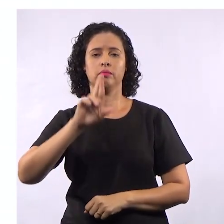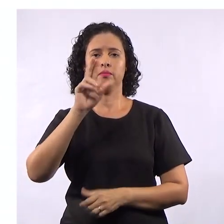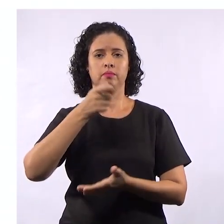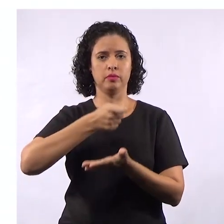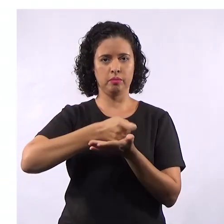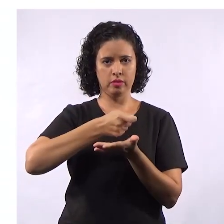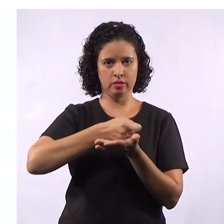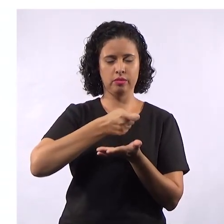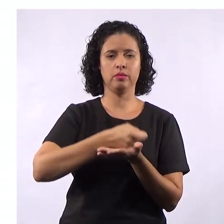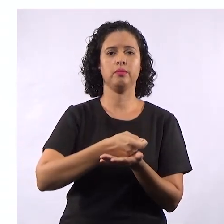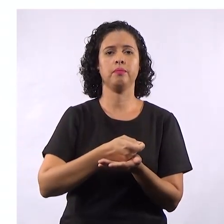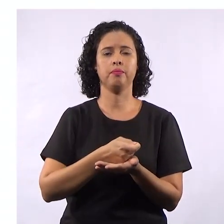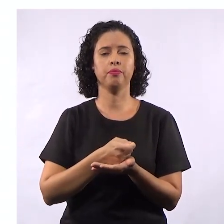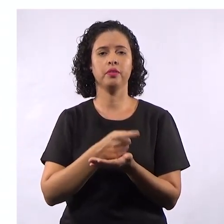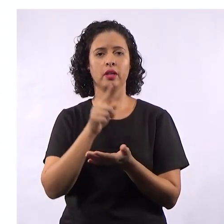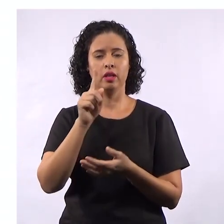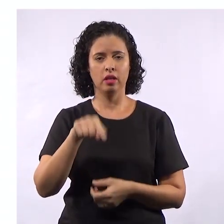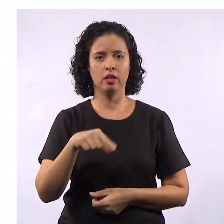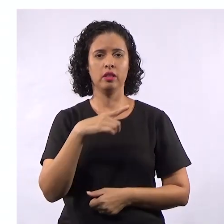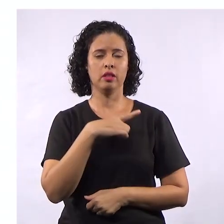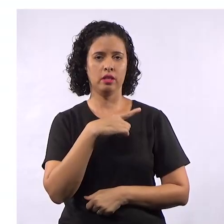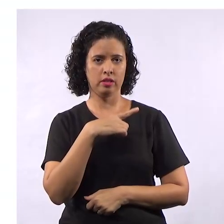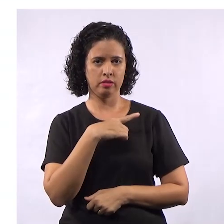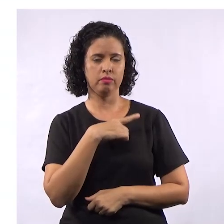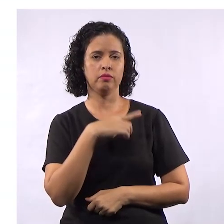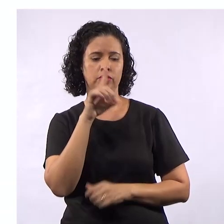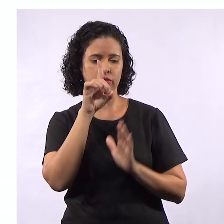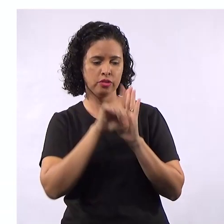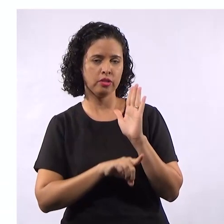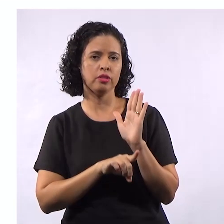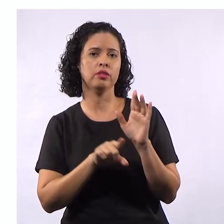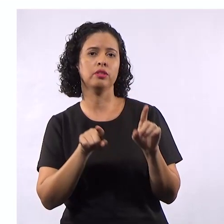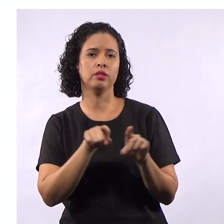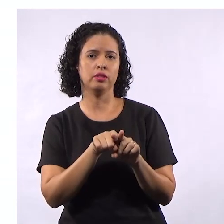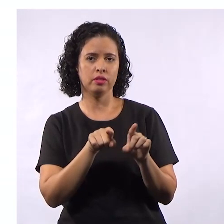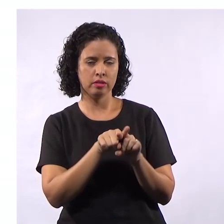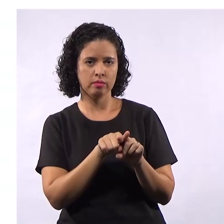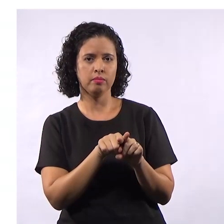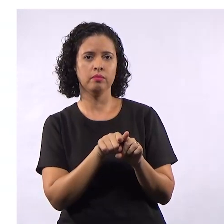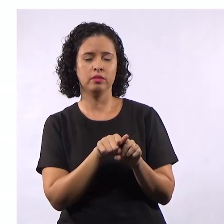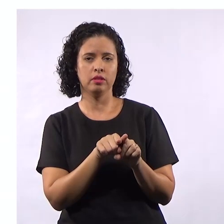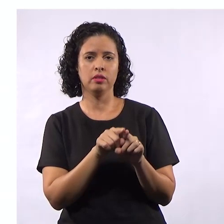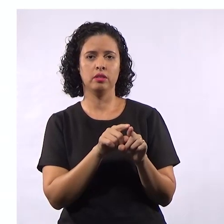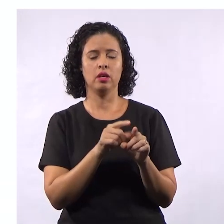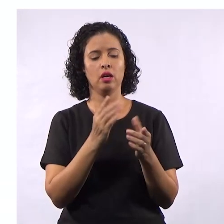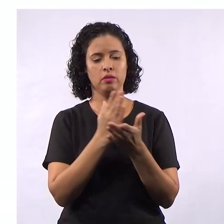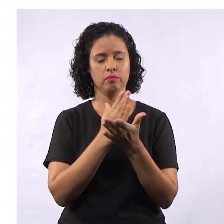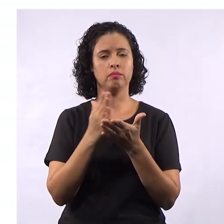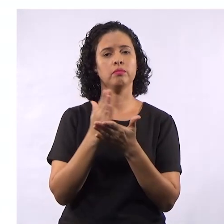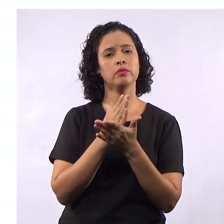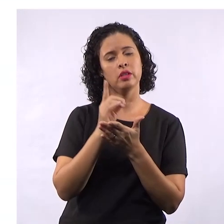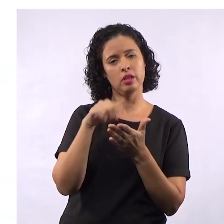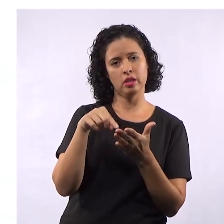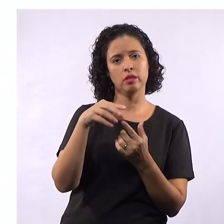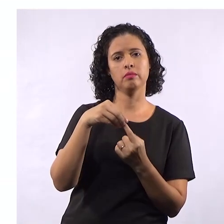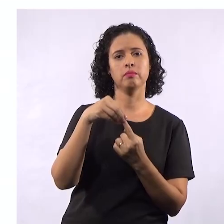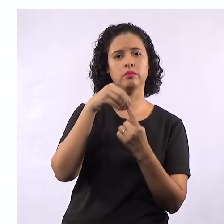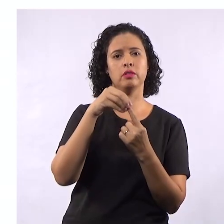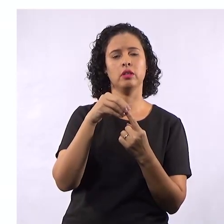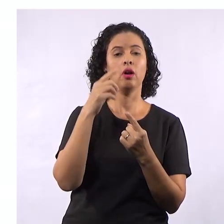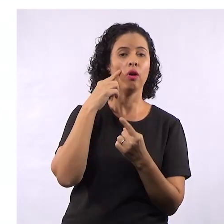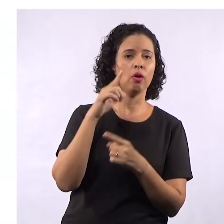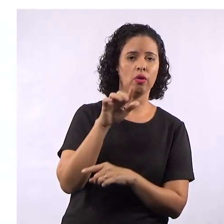porque é o conjunto de bens após a sentença. E será representado por um síndico que será substituto da empresa